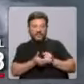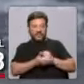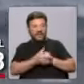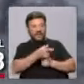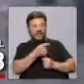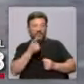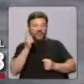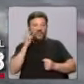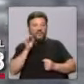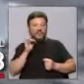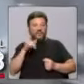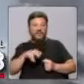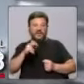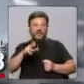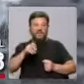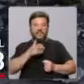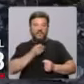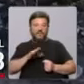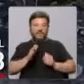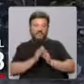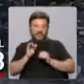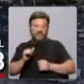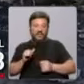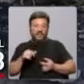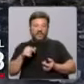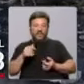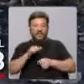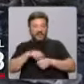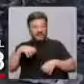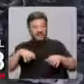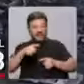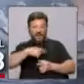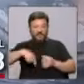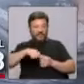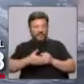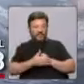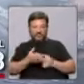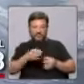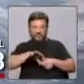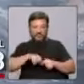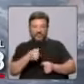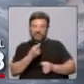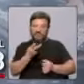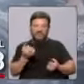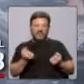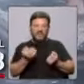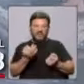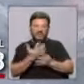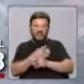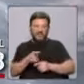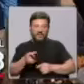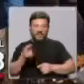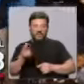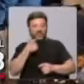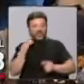assinala o fim do Ramadão. Os edifícios à volta do mercado ficaram destruídos e dezenas de carros foram incendiados. Este ataque é